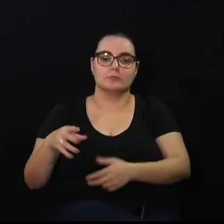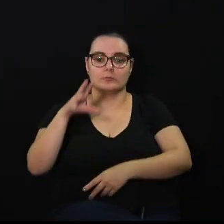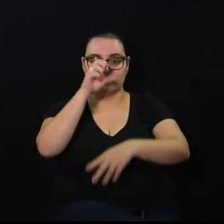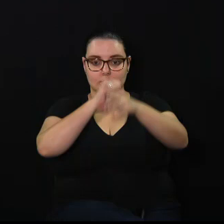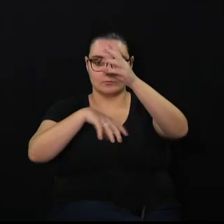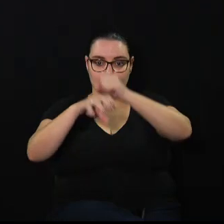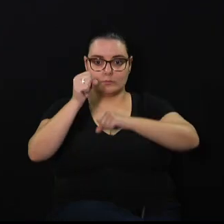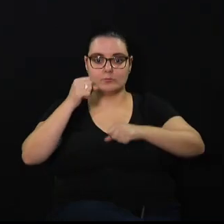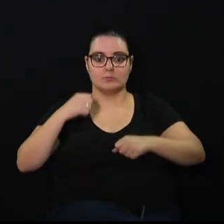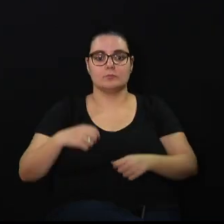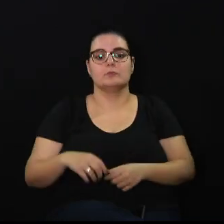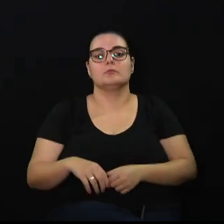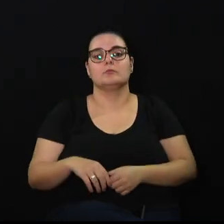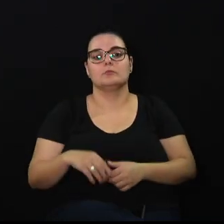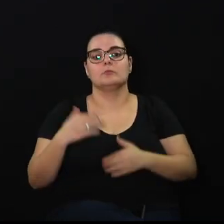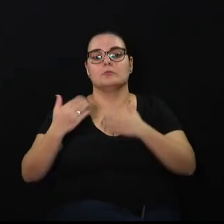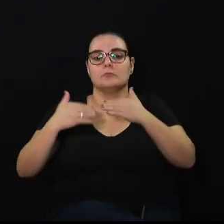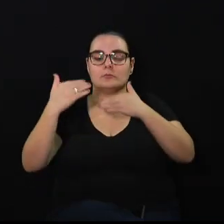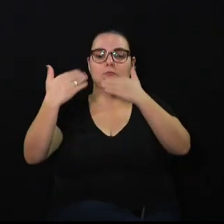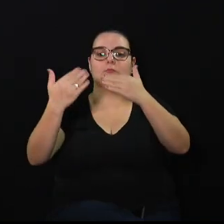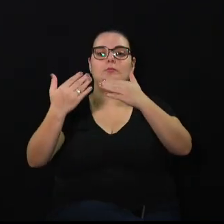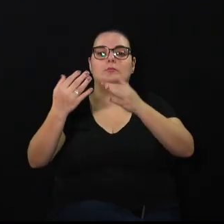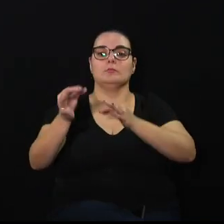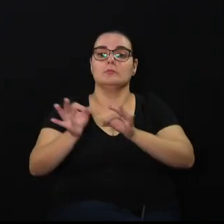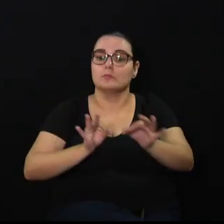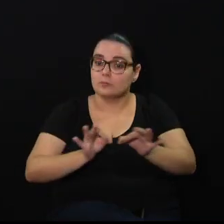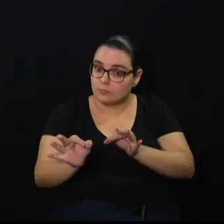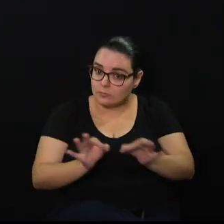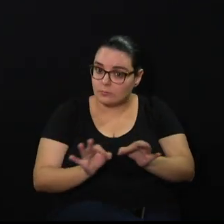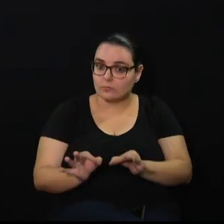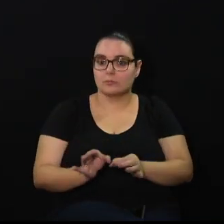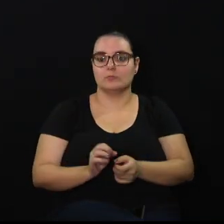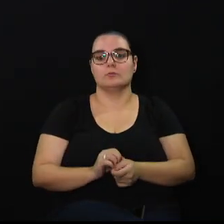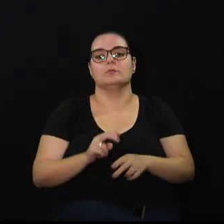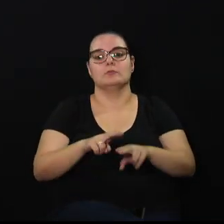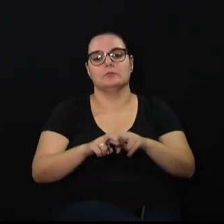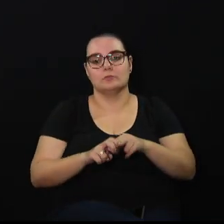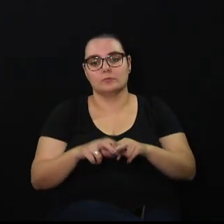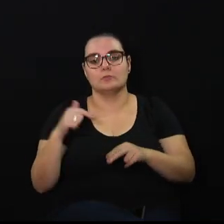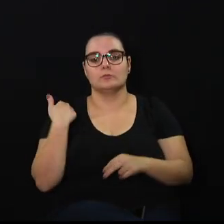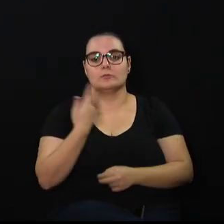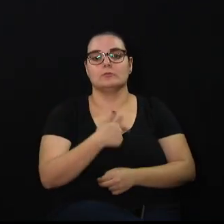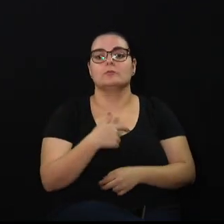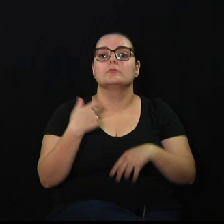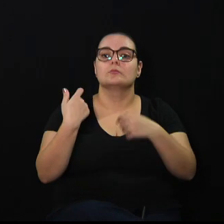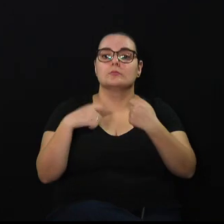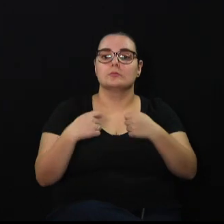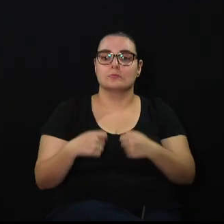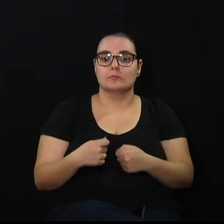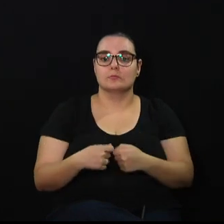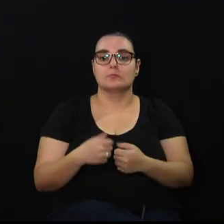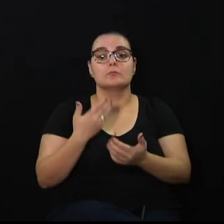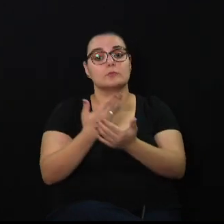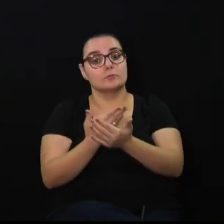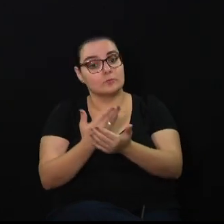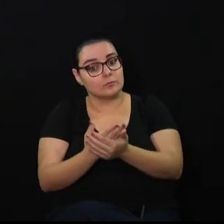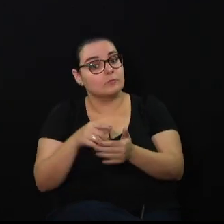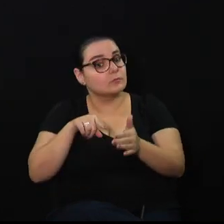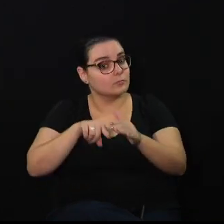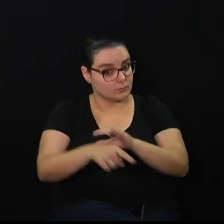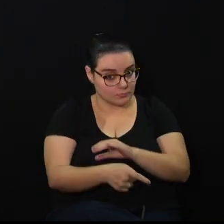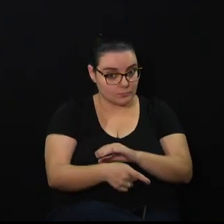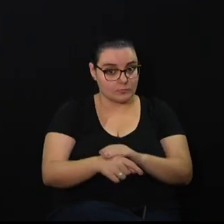no ensino desses comportamentos devem ser coordenados por isso que a gente precisa é estudar muito cada